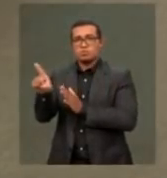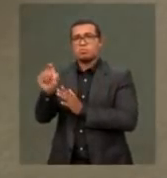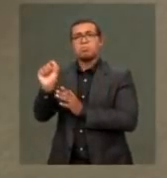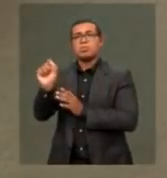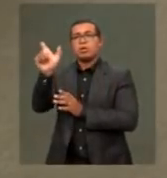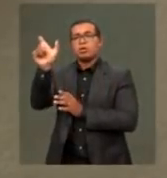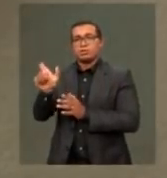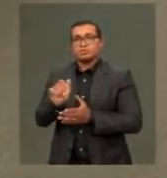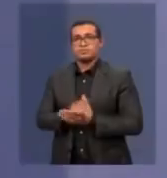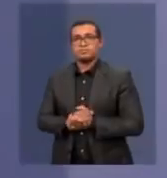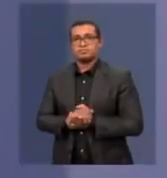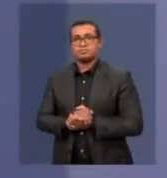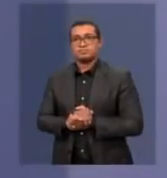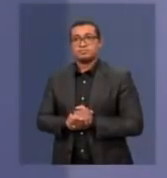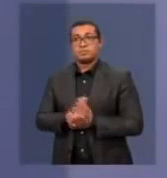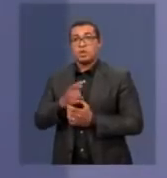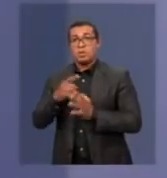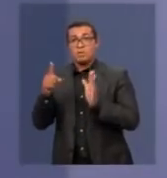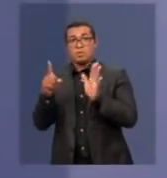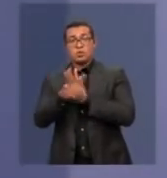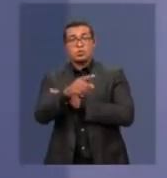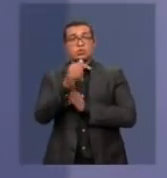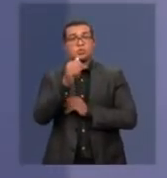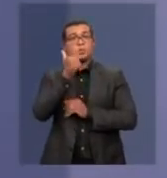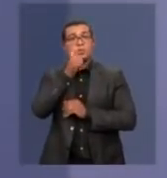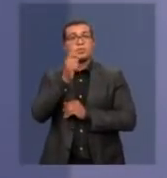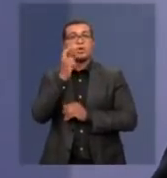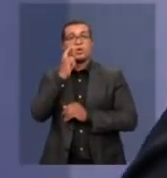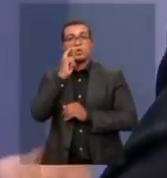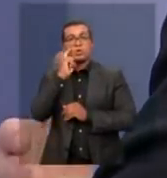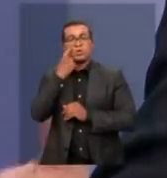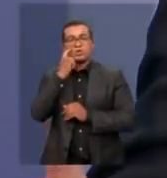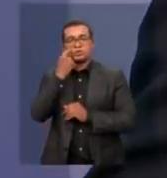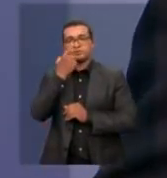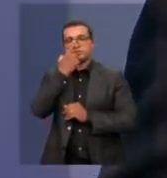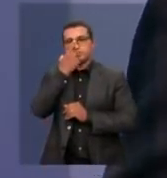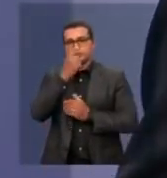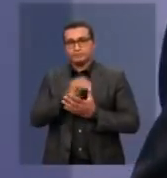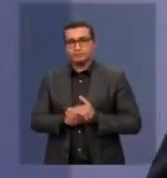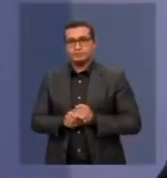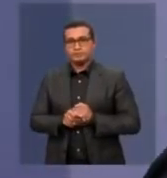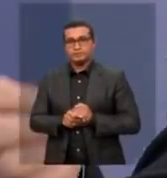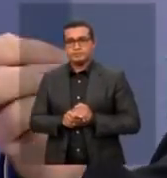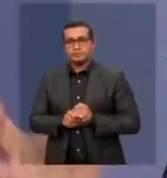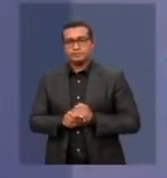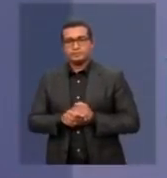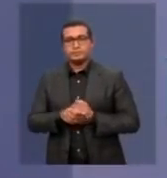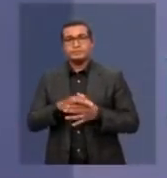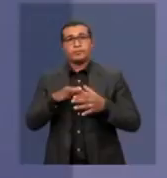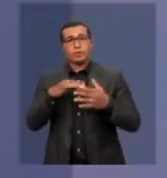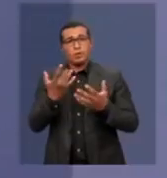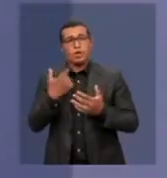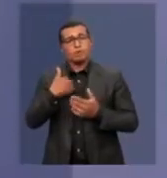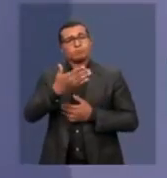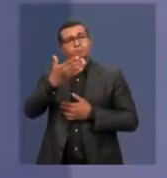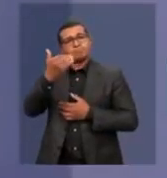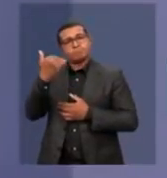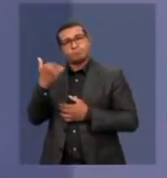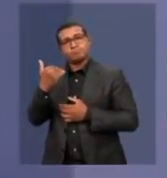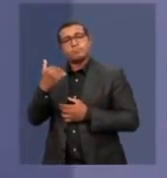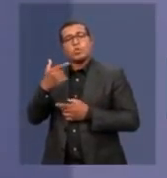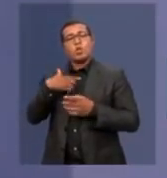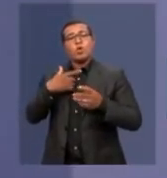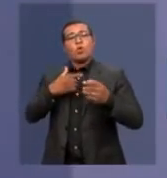vai a pergunta e outra candidata rose por favor rose é eu quando o governo do estado